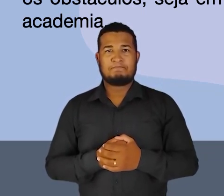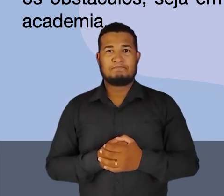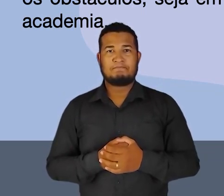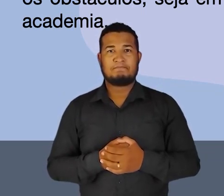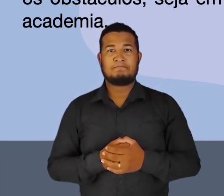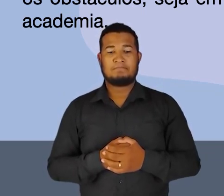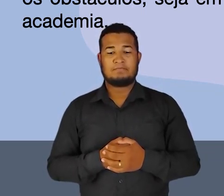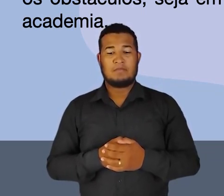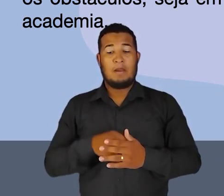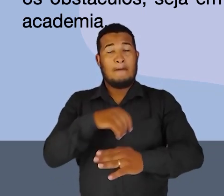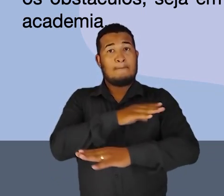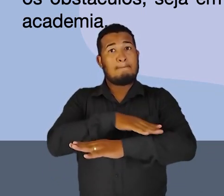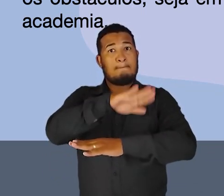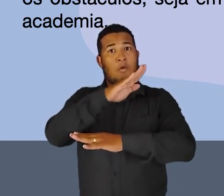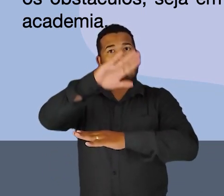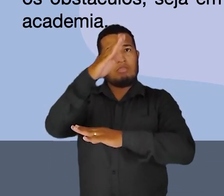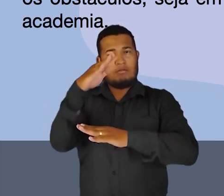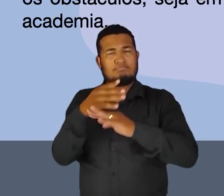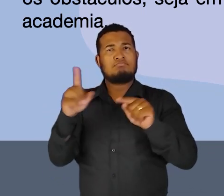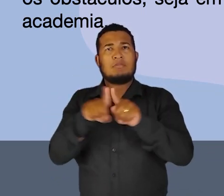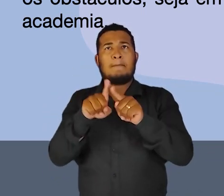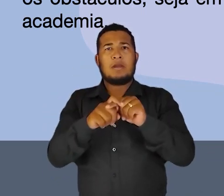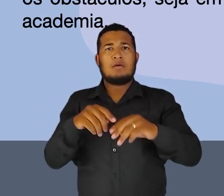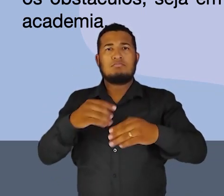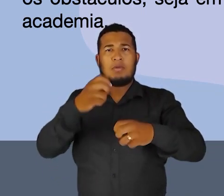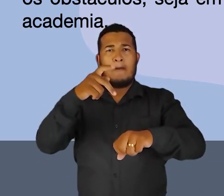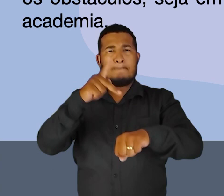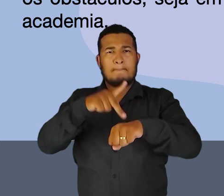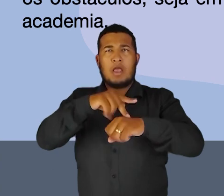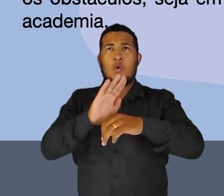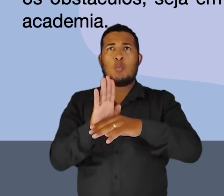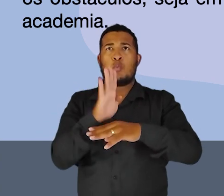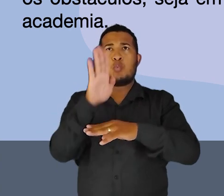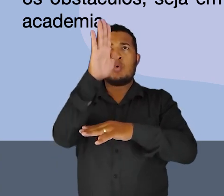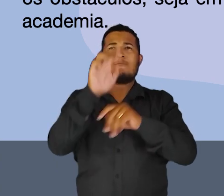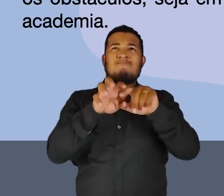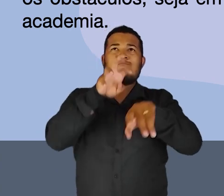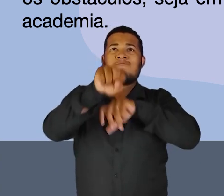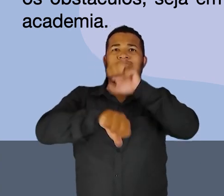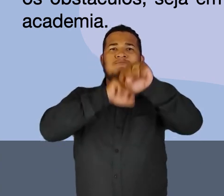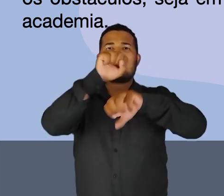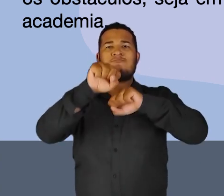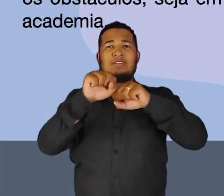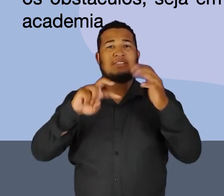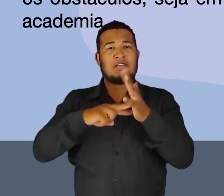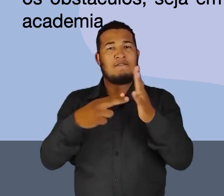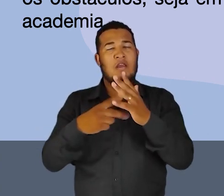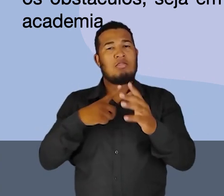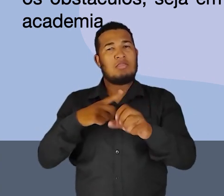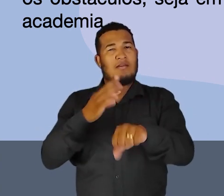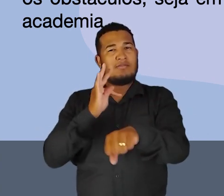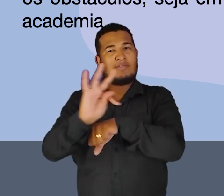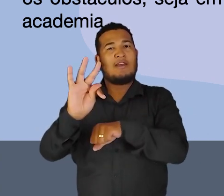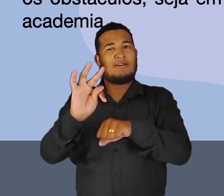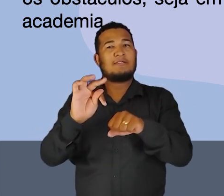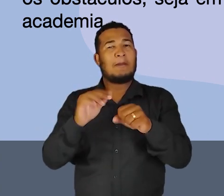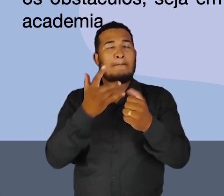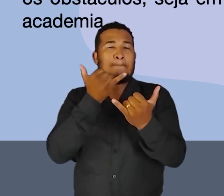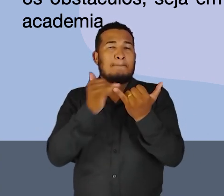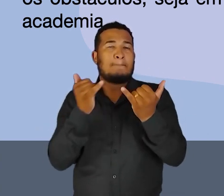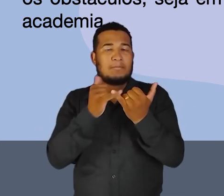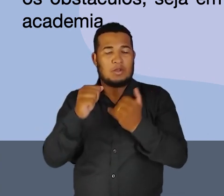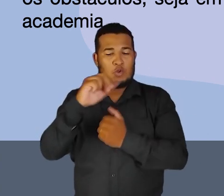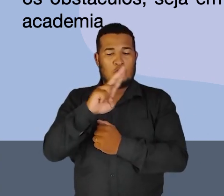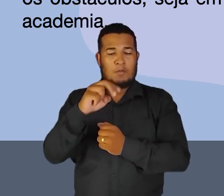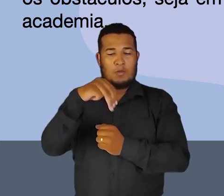Montanhismo e escalada. A escalada é um esporte que utiliza as técnicas e movimentos do montanhismo. Pode